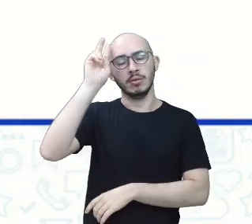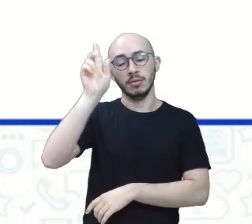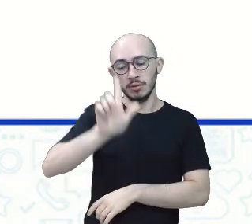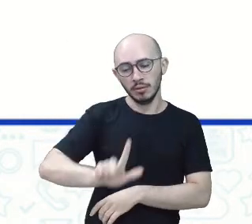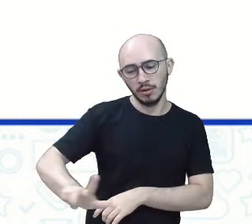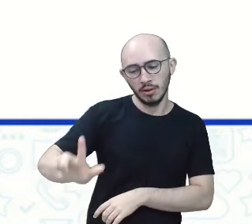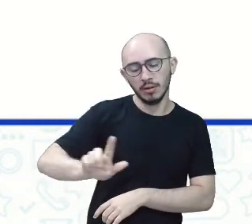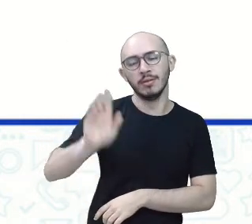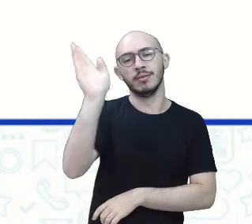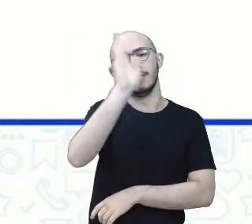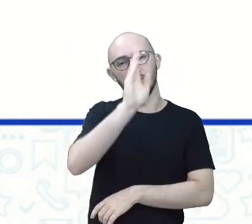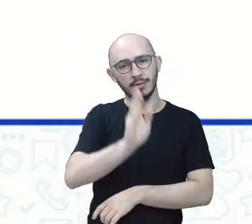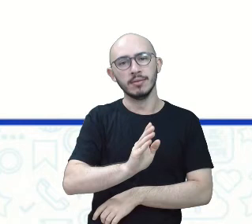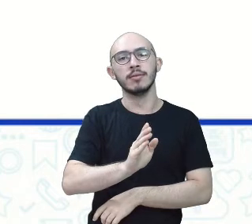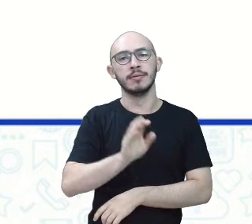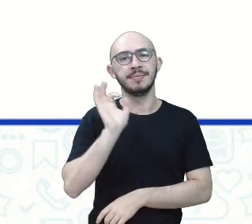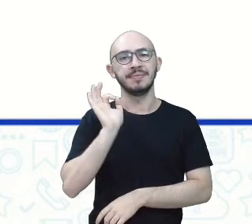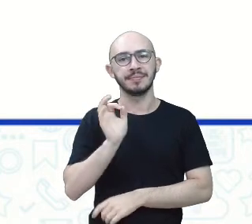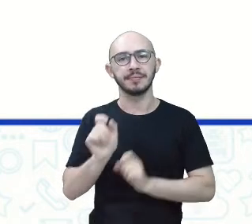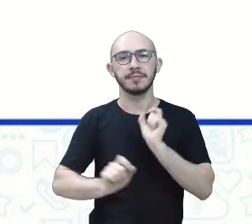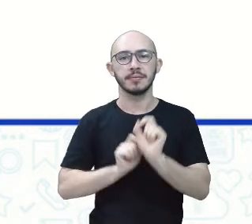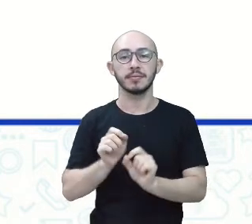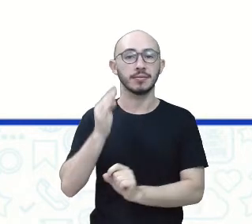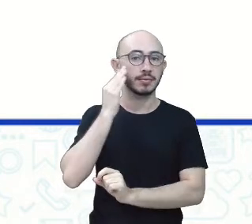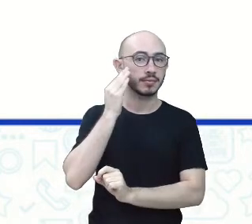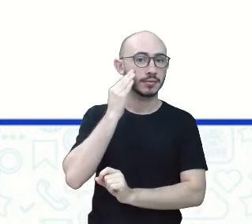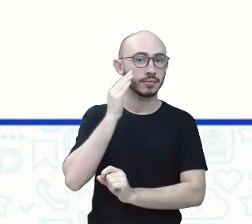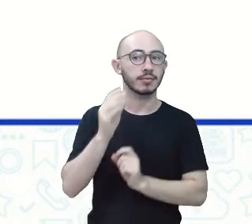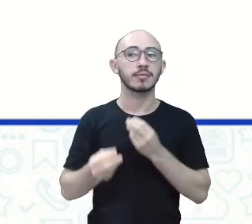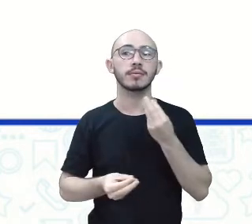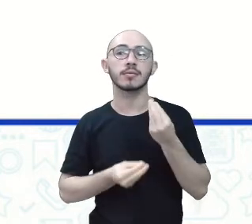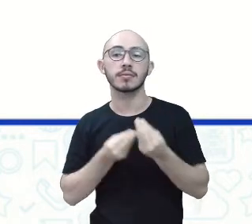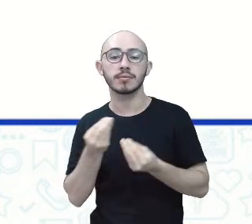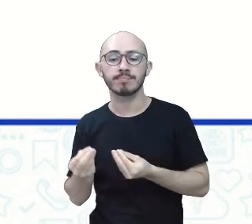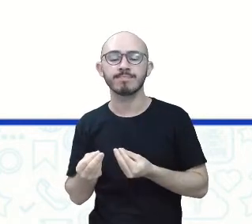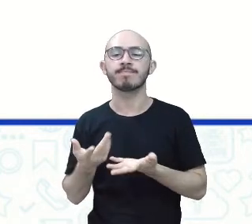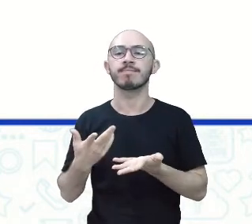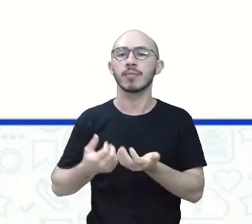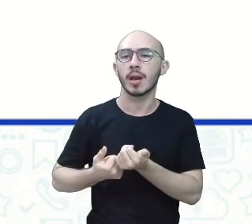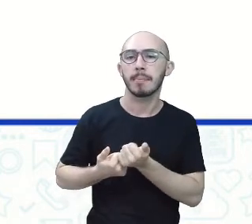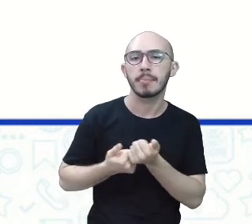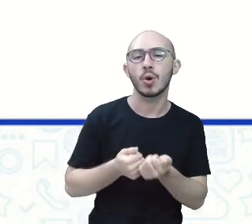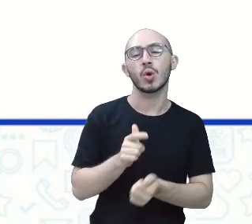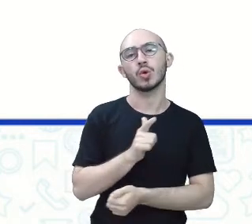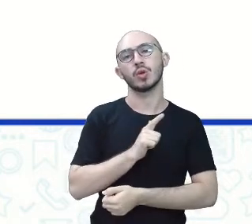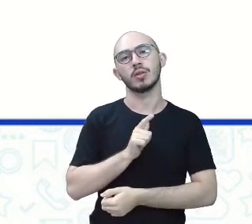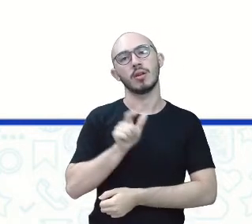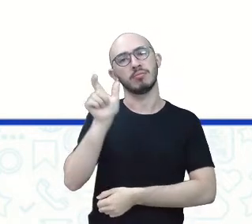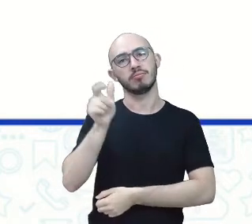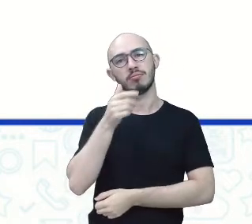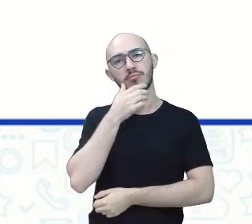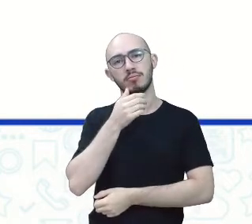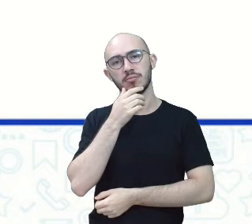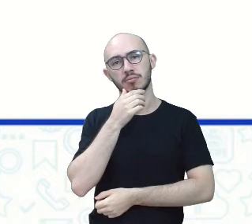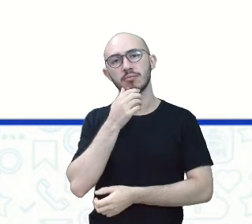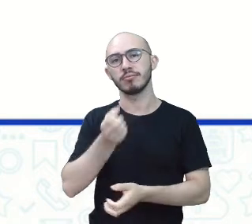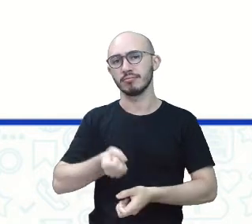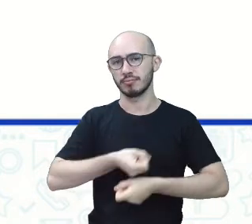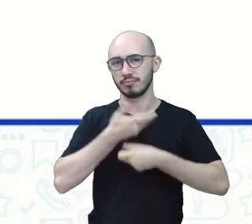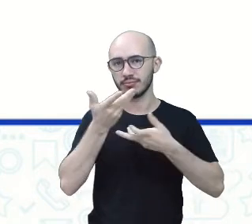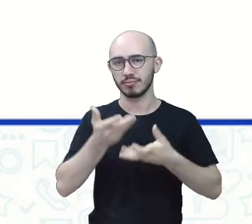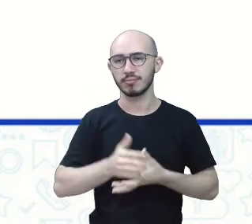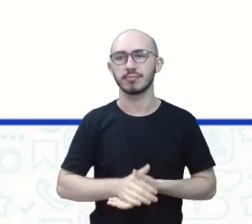literatura brasileira, compreendendo a contribuição que lhe fez o